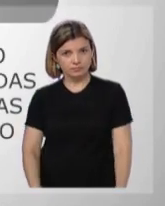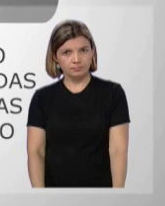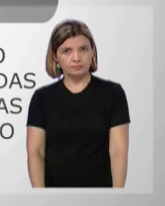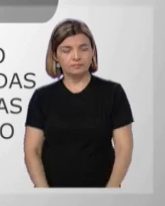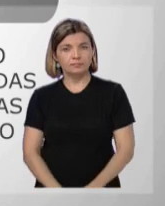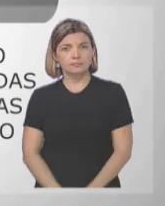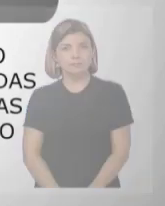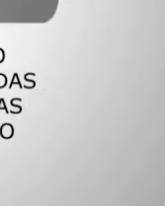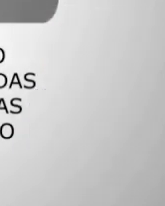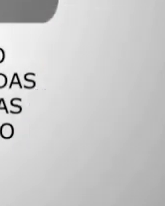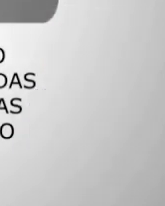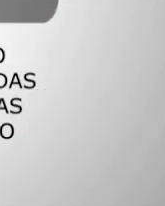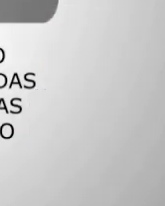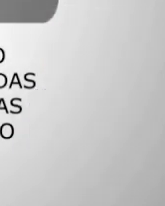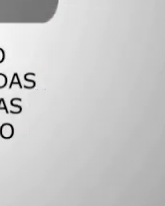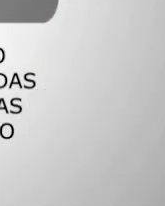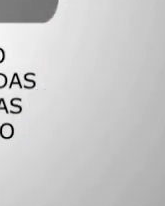corpo.